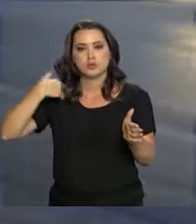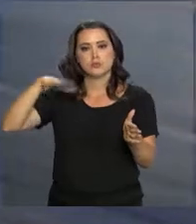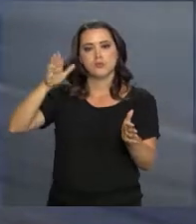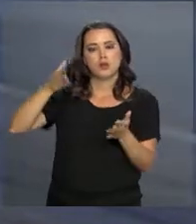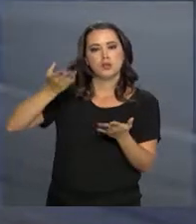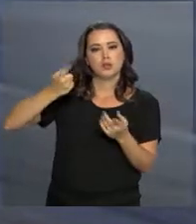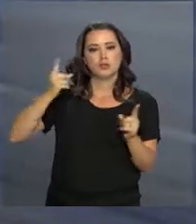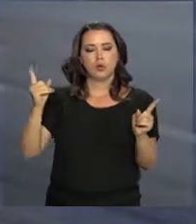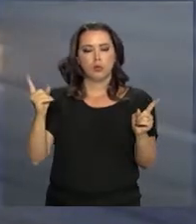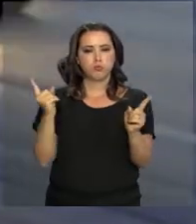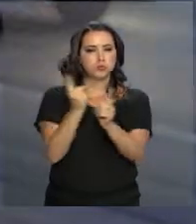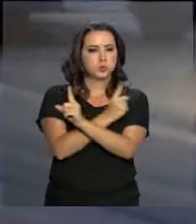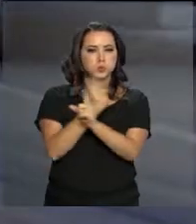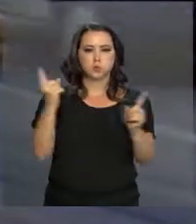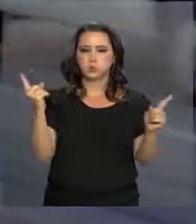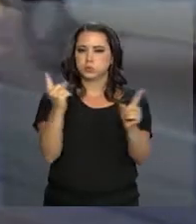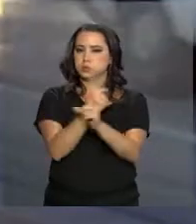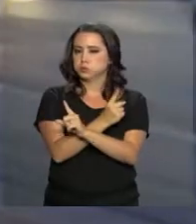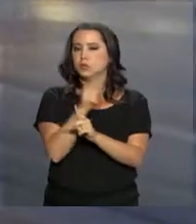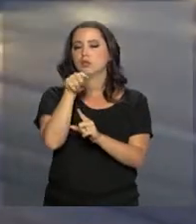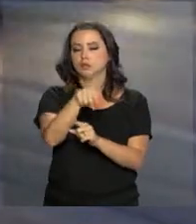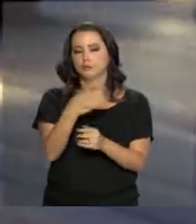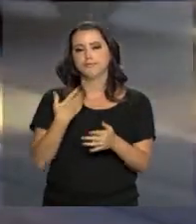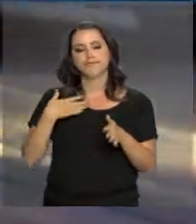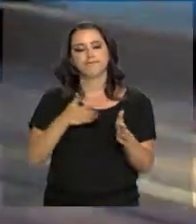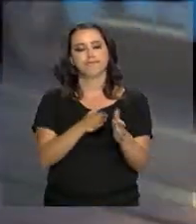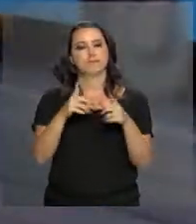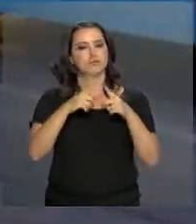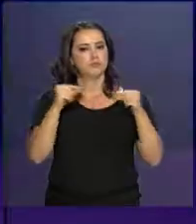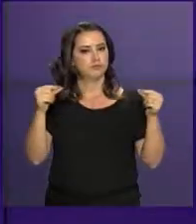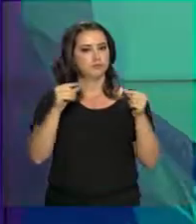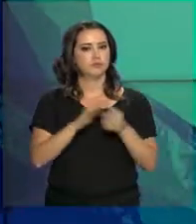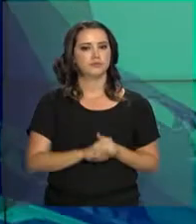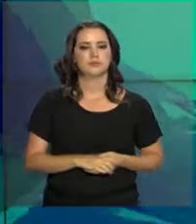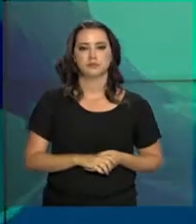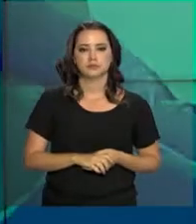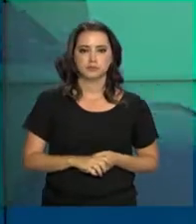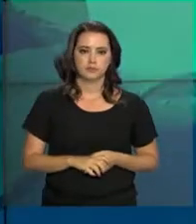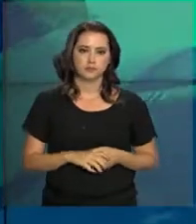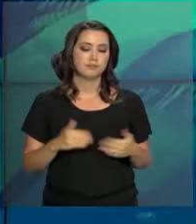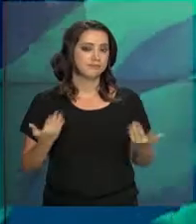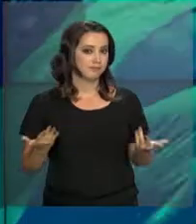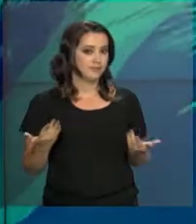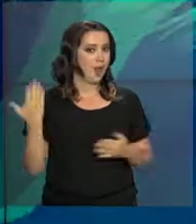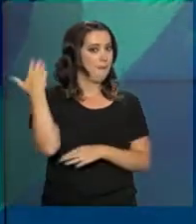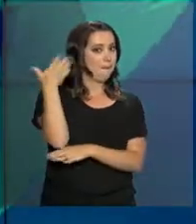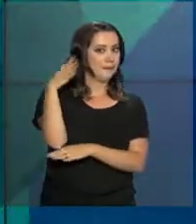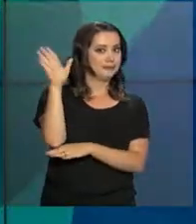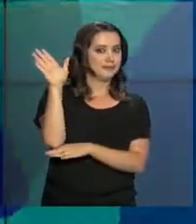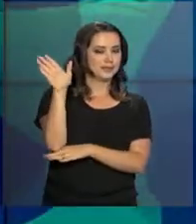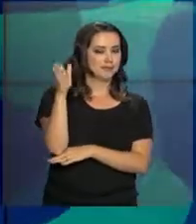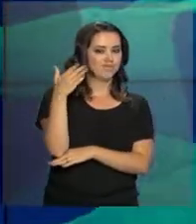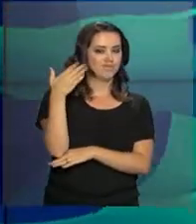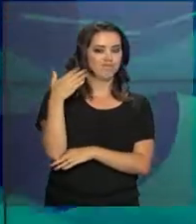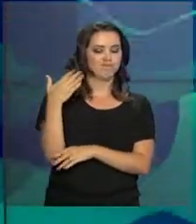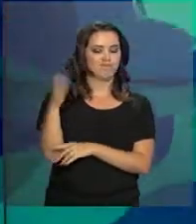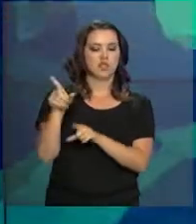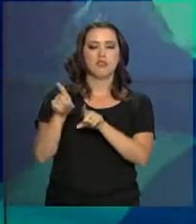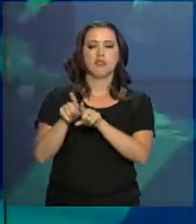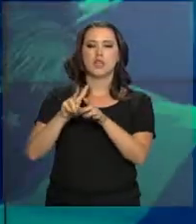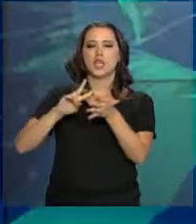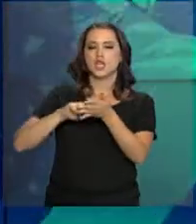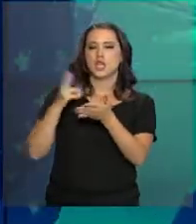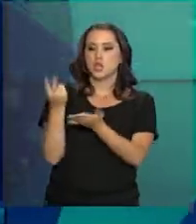movimentação nas estradas. De Brasília, Gabriela Noronha. A bandeira tarifária, que estava vermelha